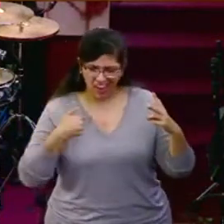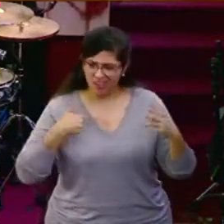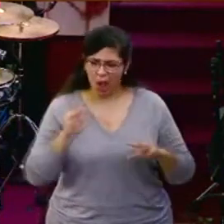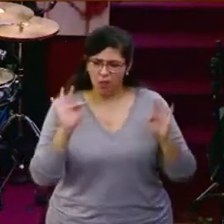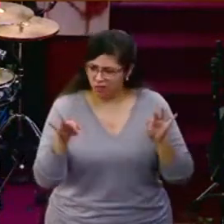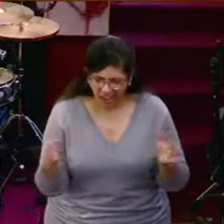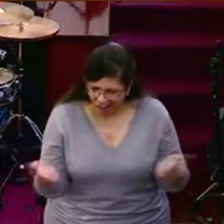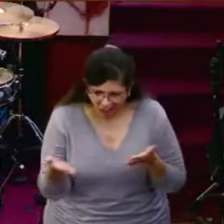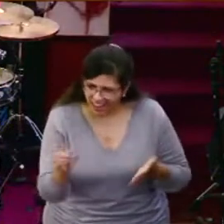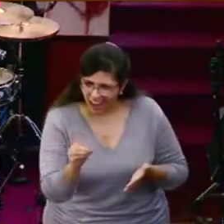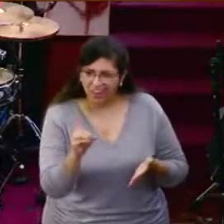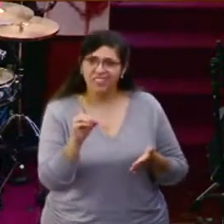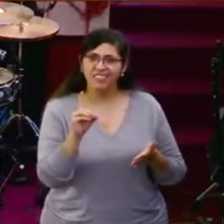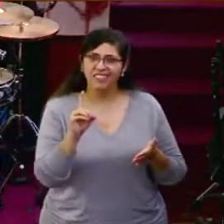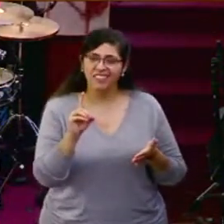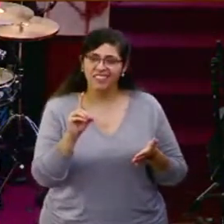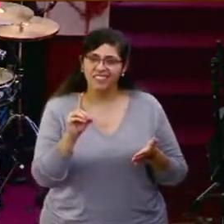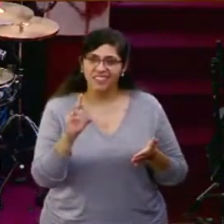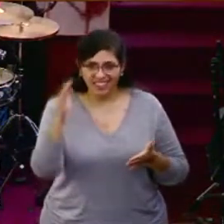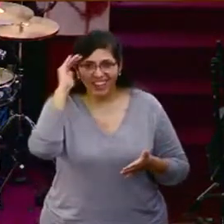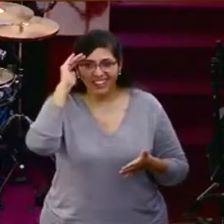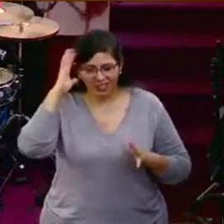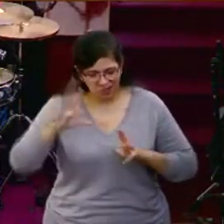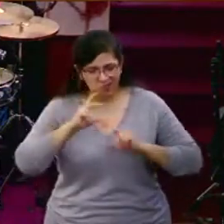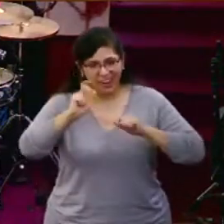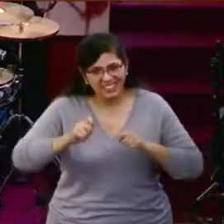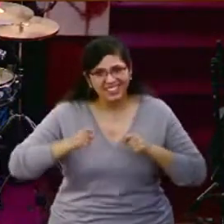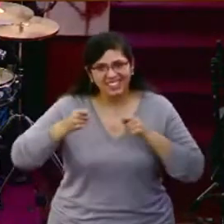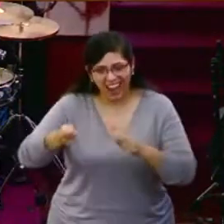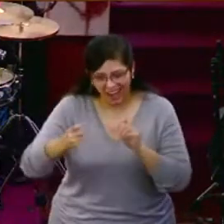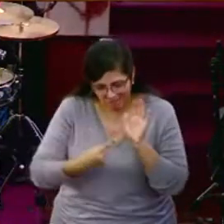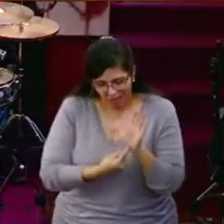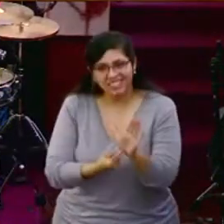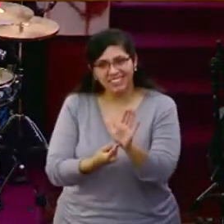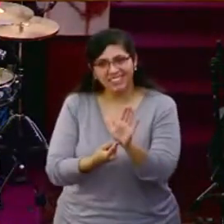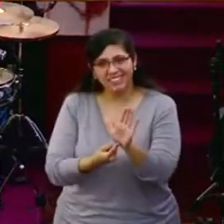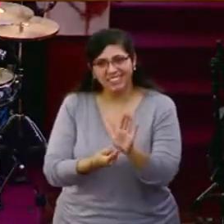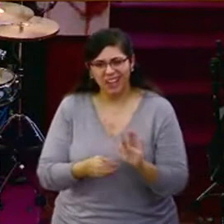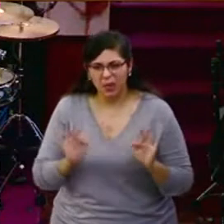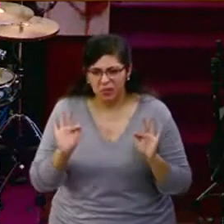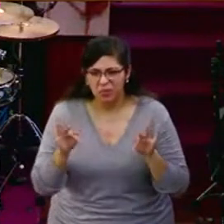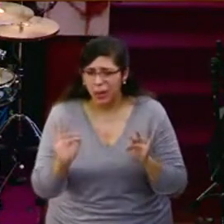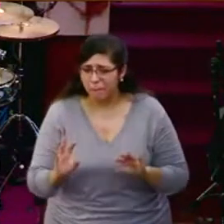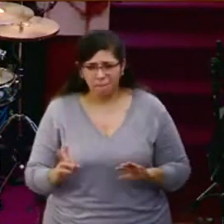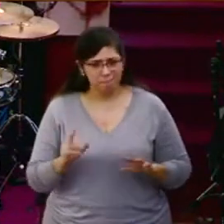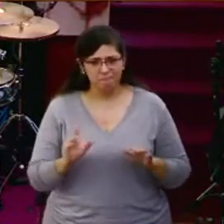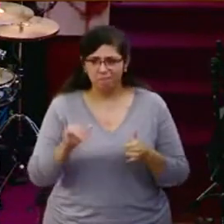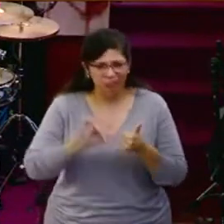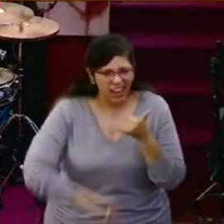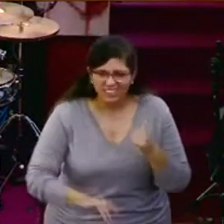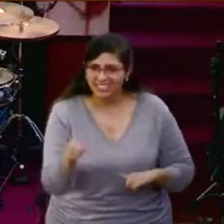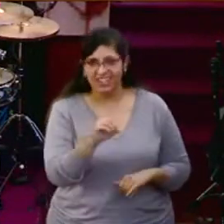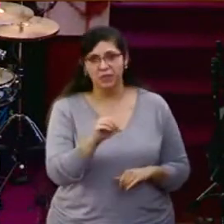fim esse instante completamente inesperado não é o fim por isso a igreja